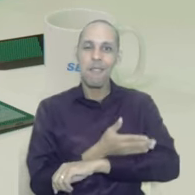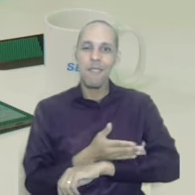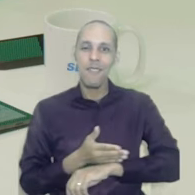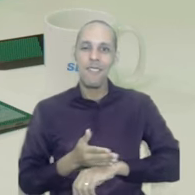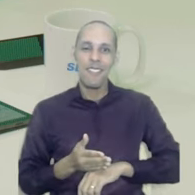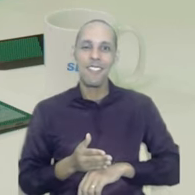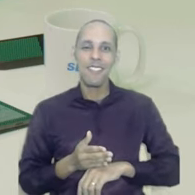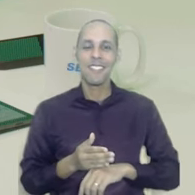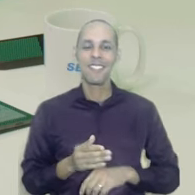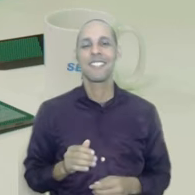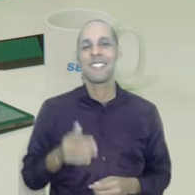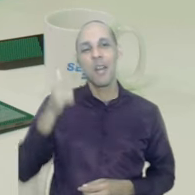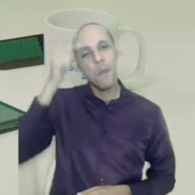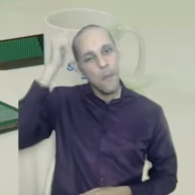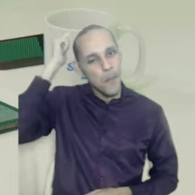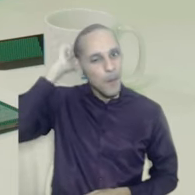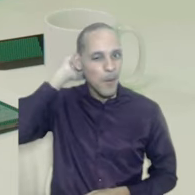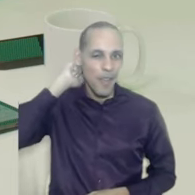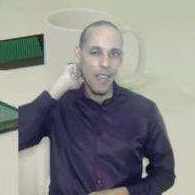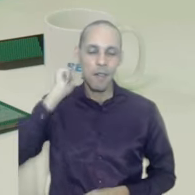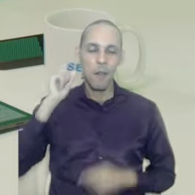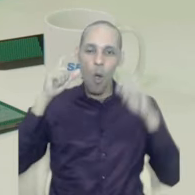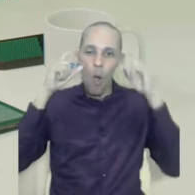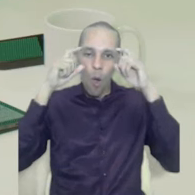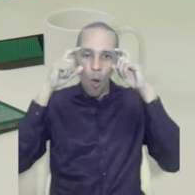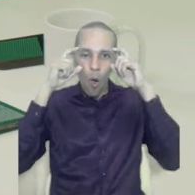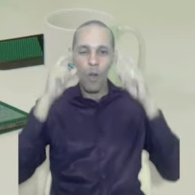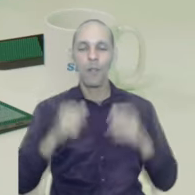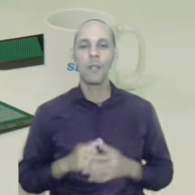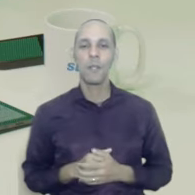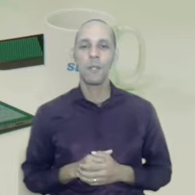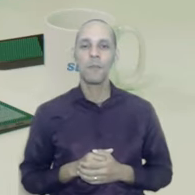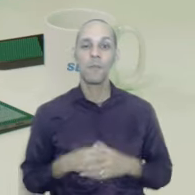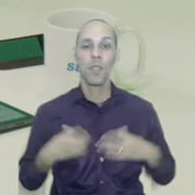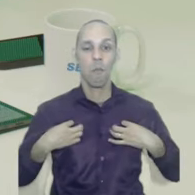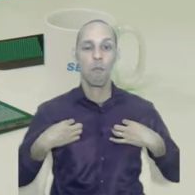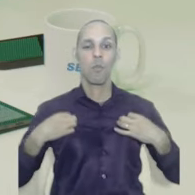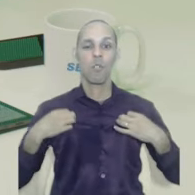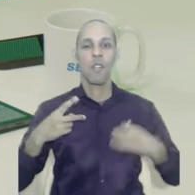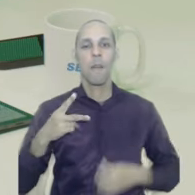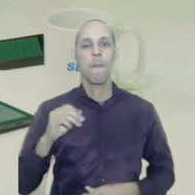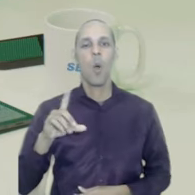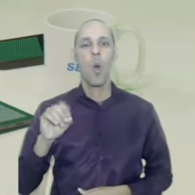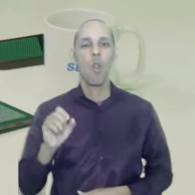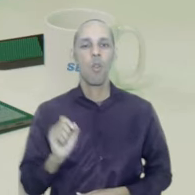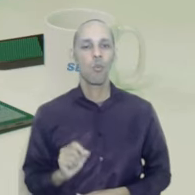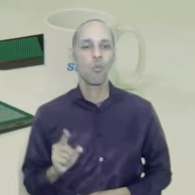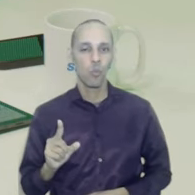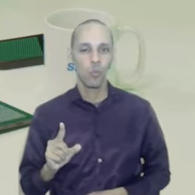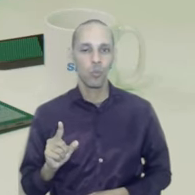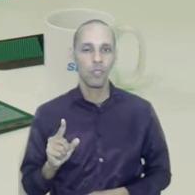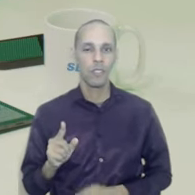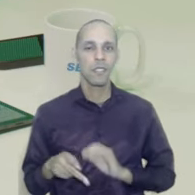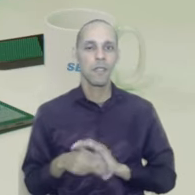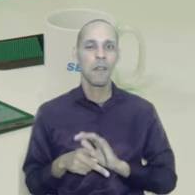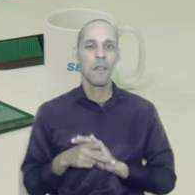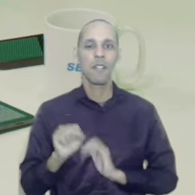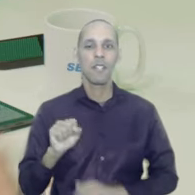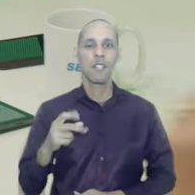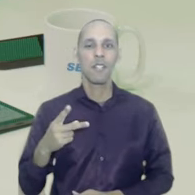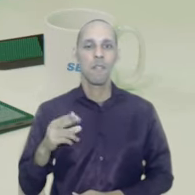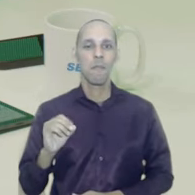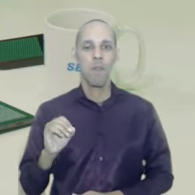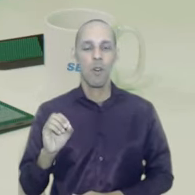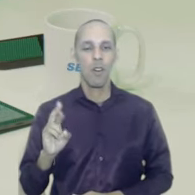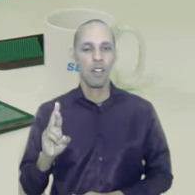moço Tô usando um óculos camisa polo azul da spots e